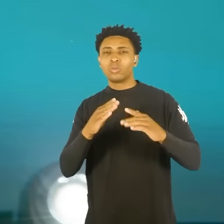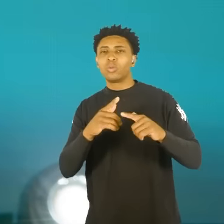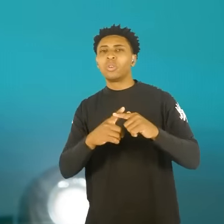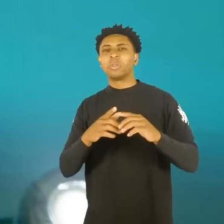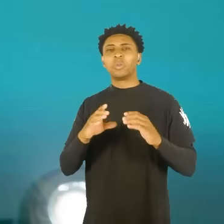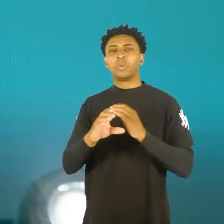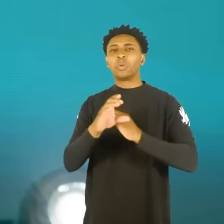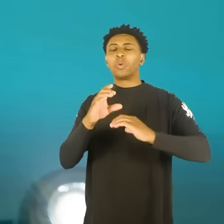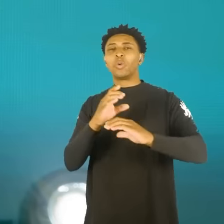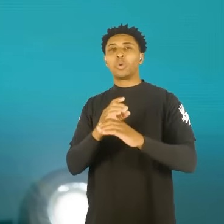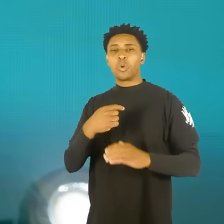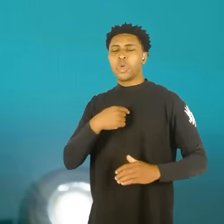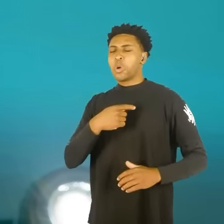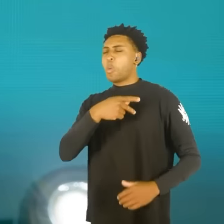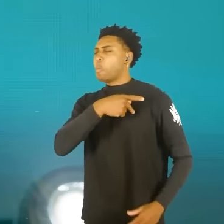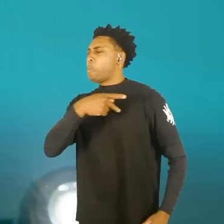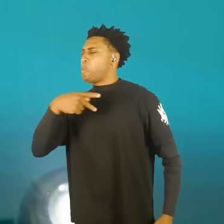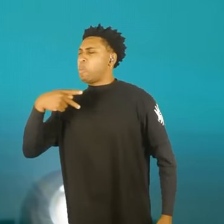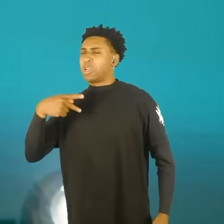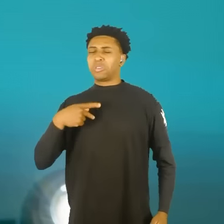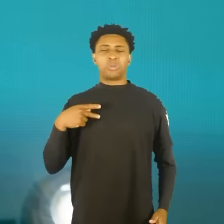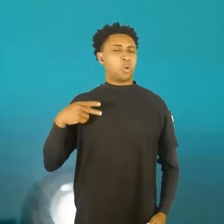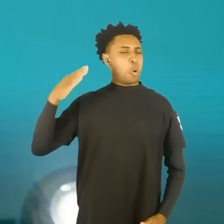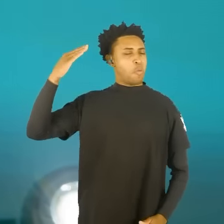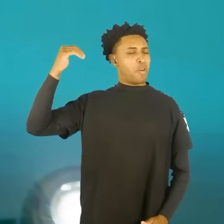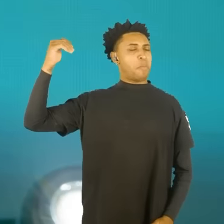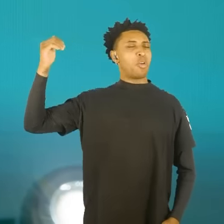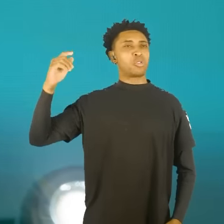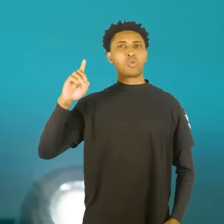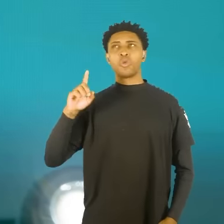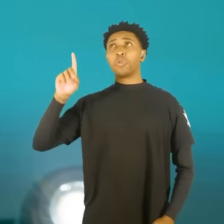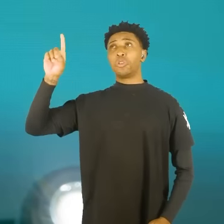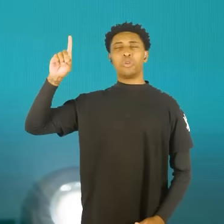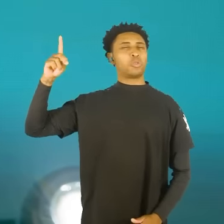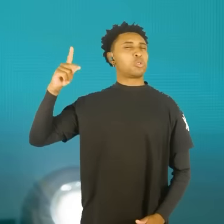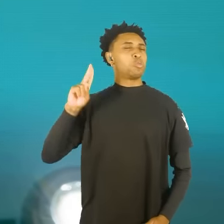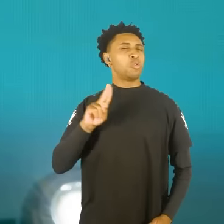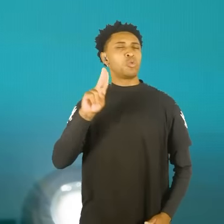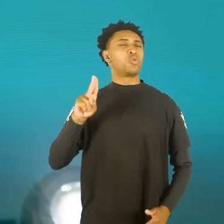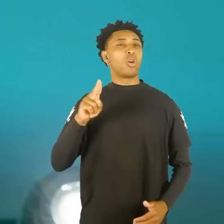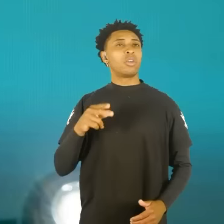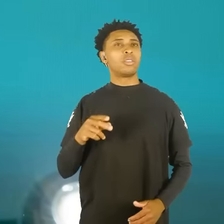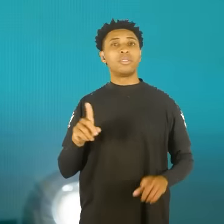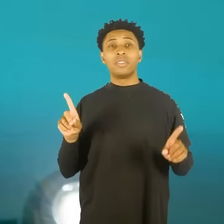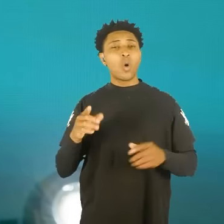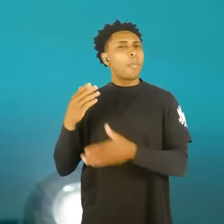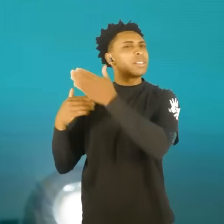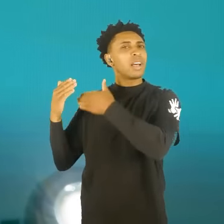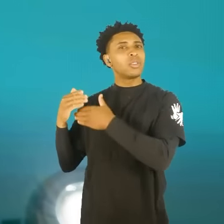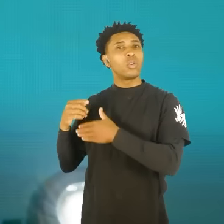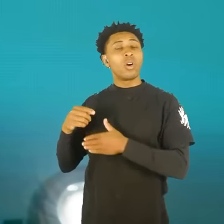fui pastor, porque eu fui diácono, porque no passado Deus me usou. Vai lamber sabão, meu irmão, é hoje que vale. É